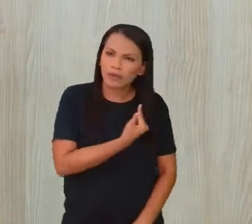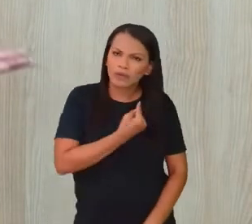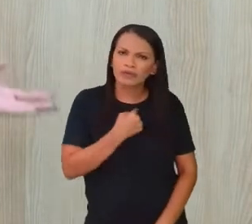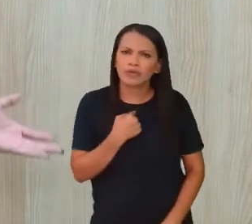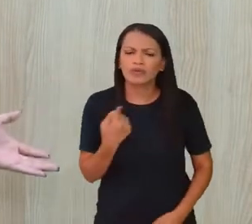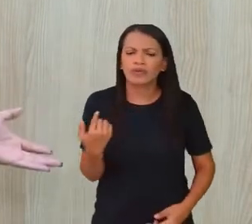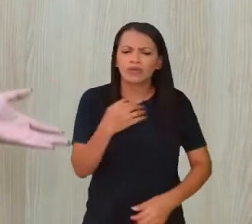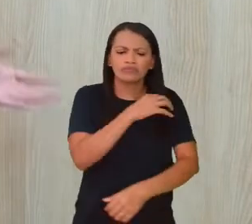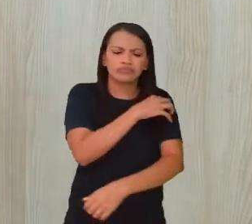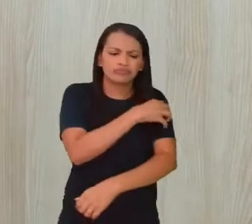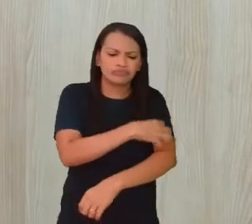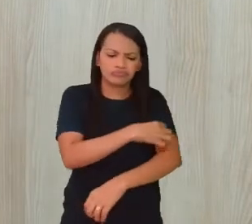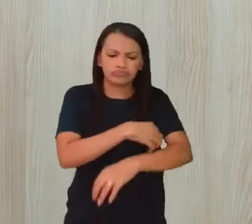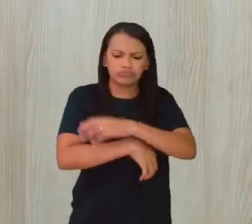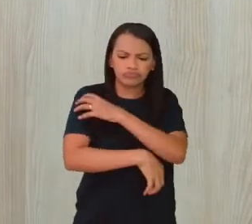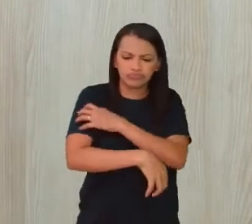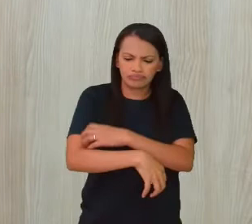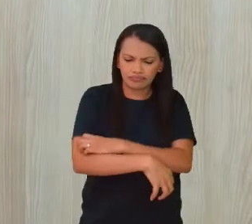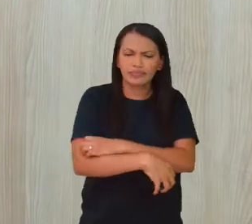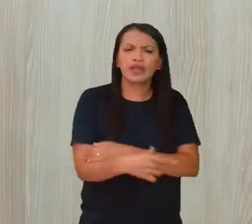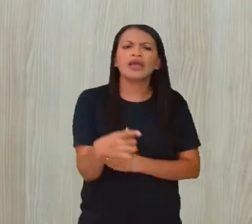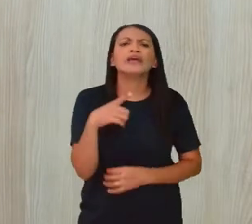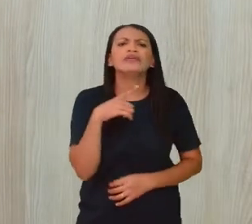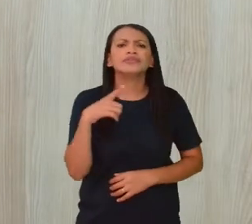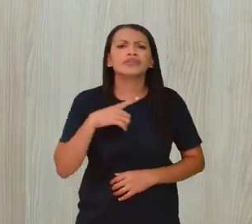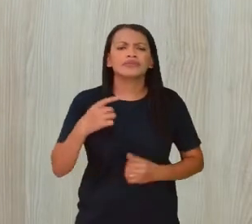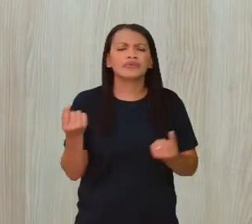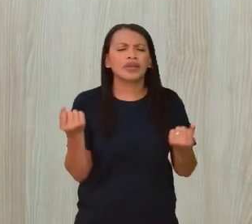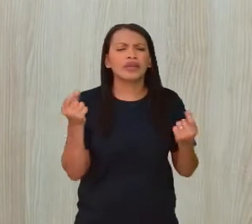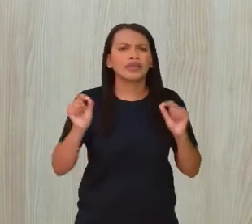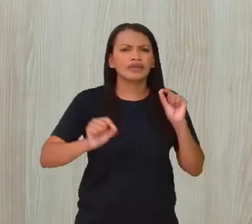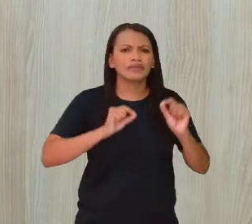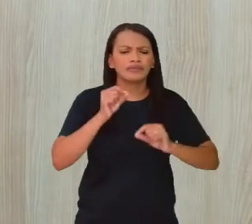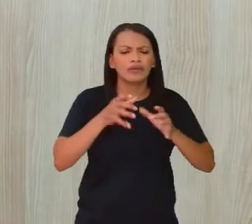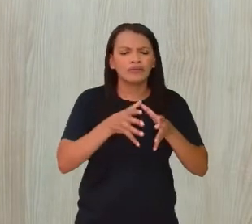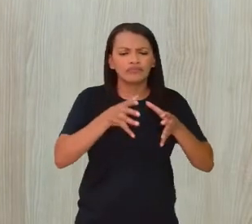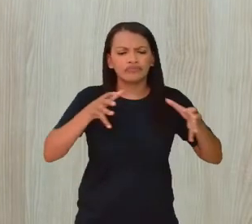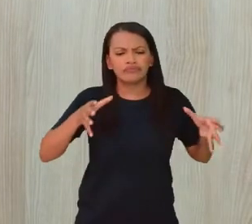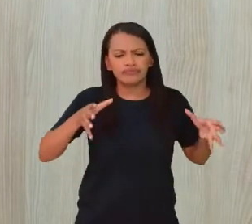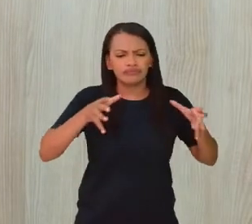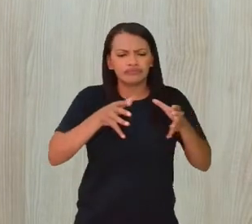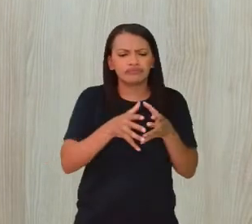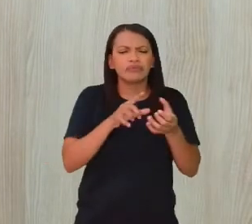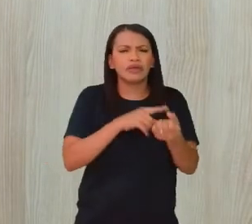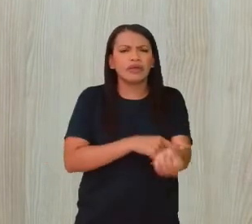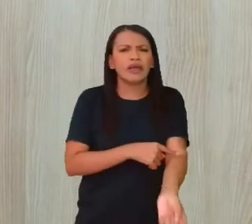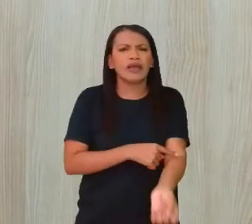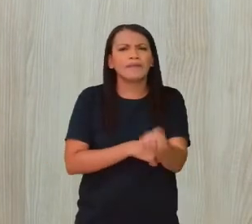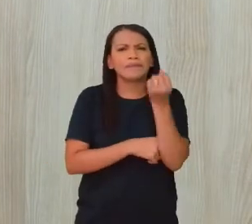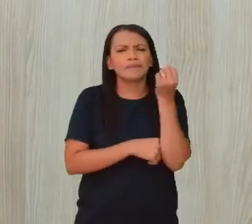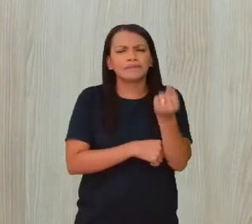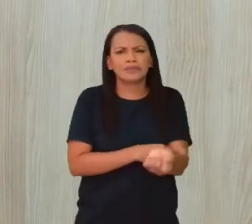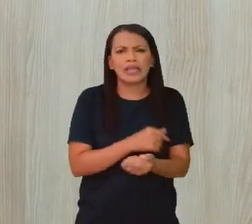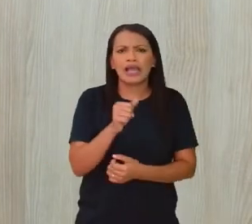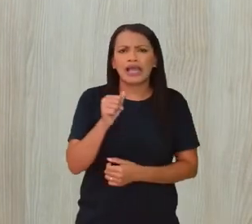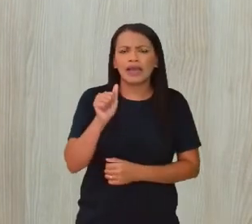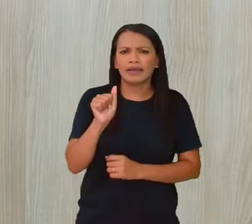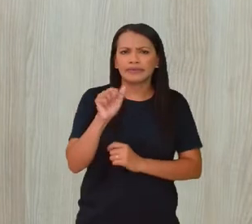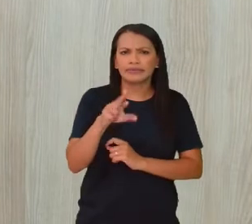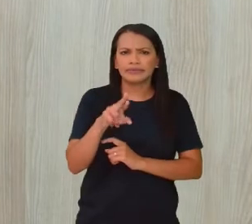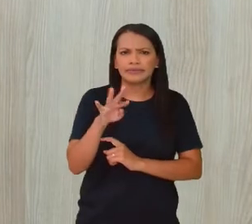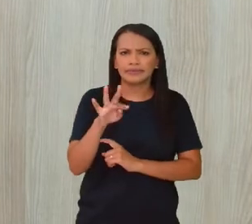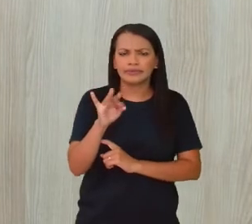nossa musculatura, né? Nosso braço, a gente tem uma amplitude, né? A amplitude da articulação. Então,